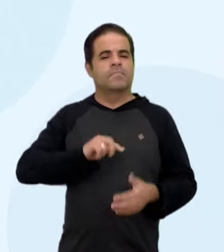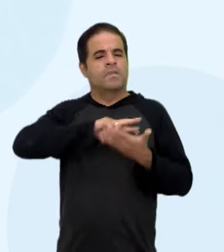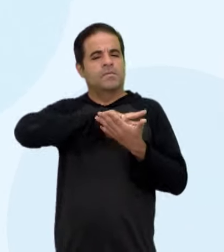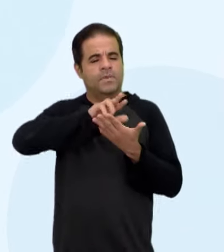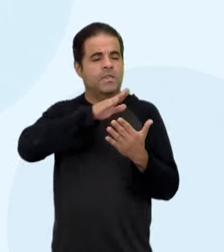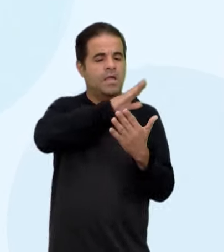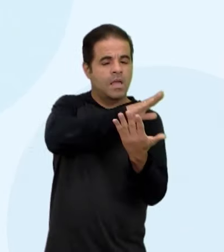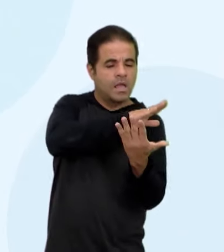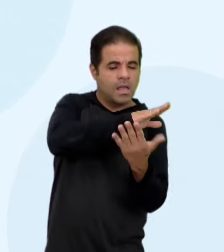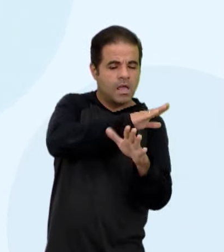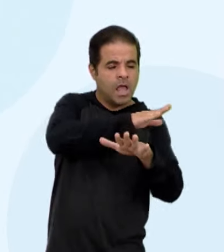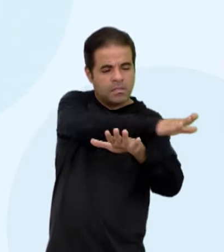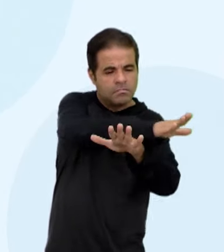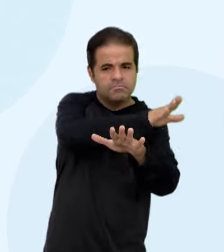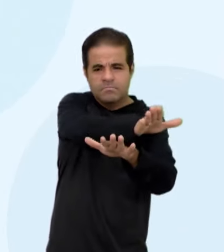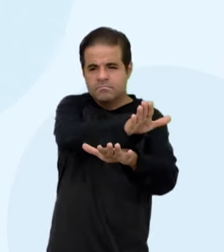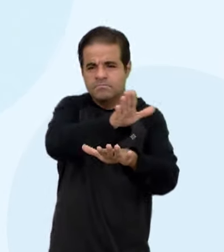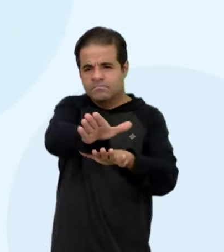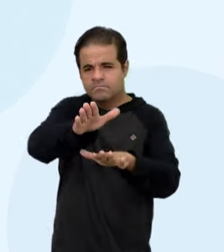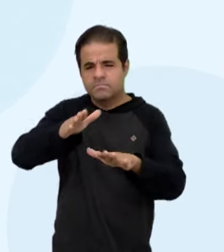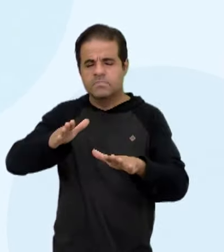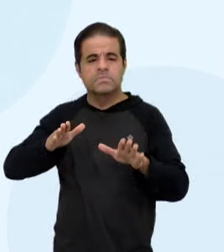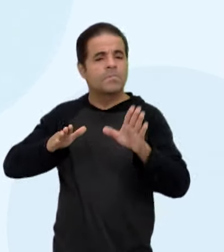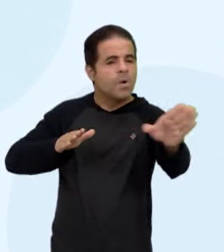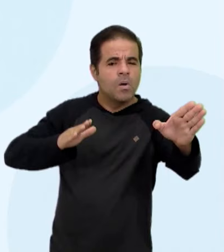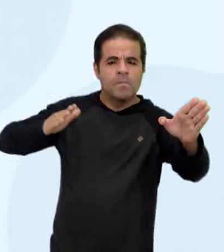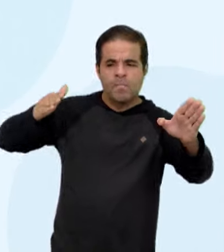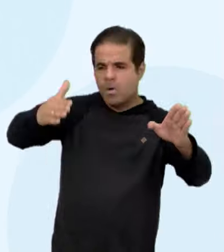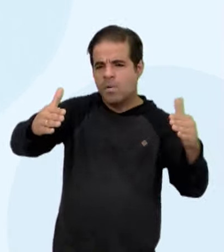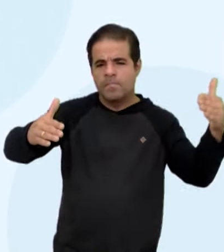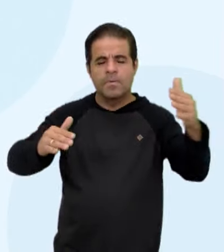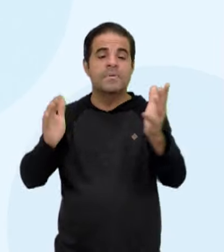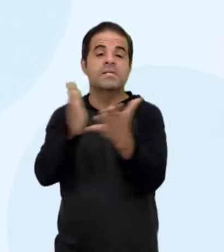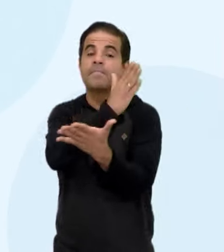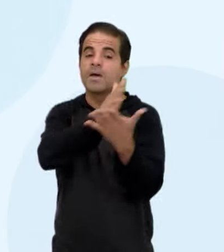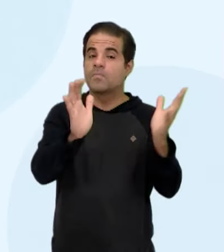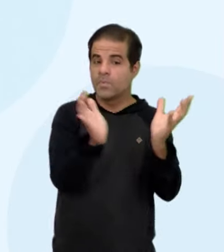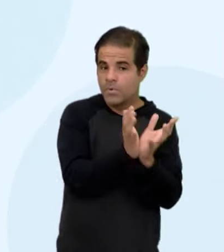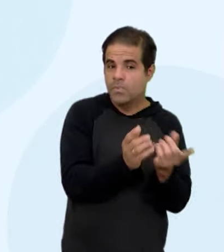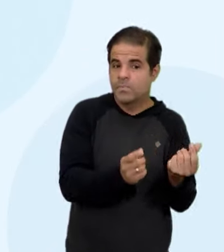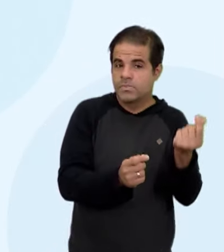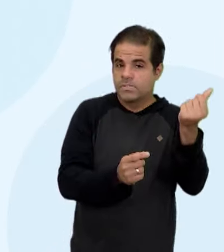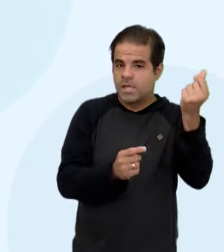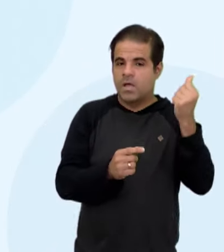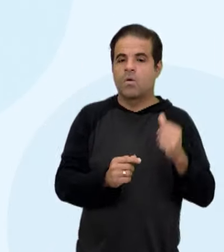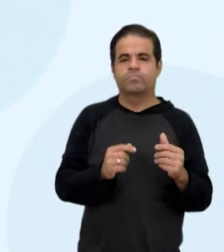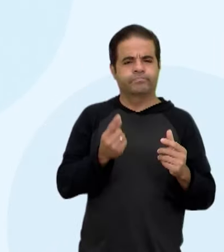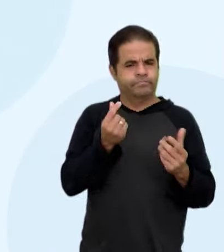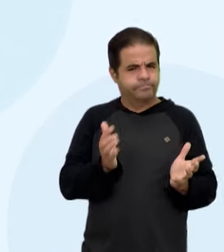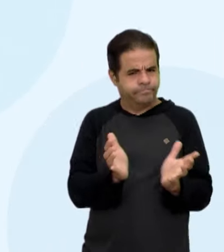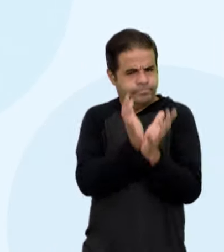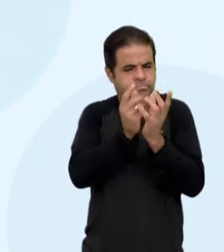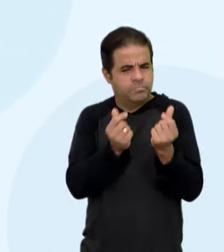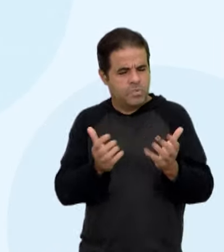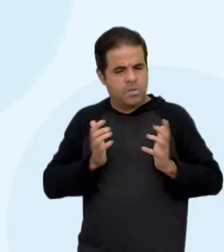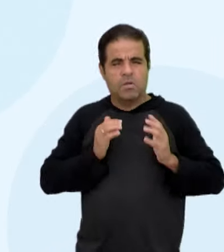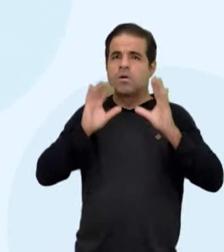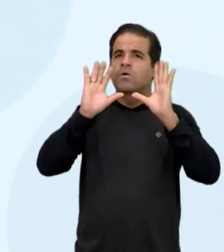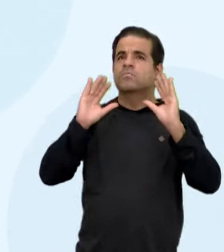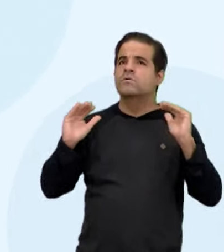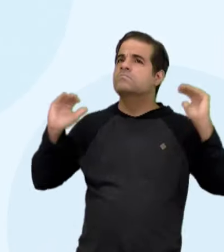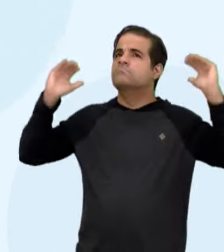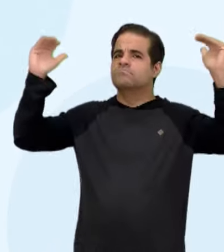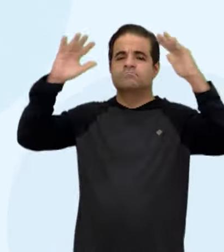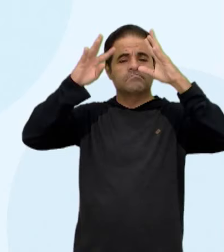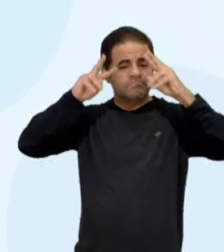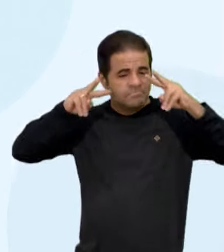possuía diversas entradas separadas por classes sociais. Os nobres ficavam nos camarotes e tinham